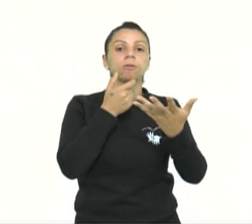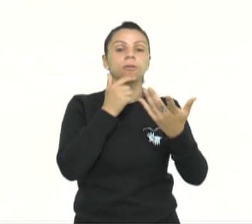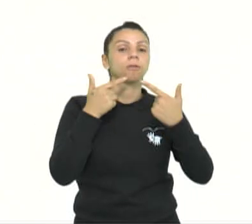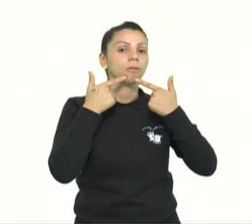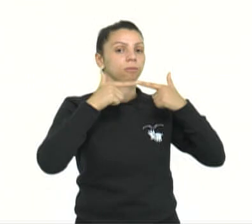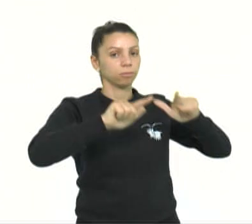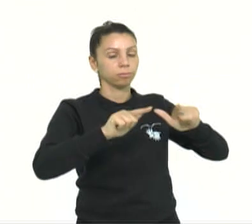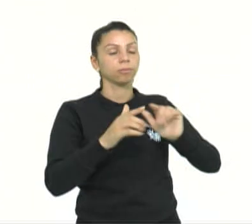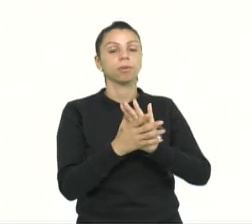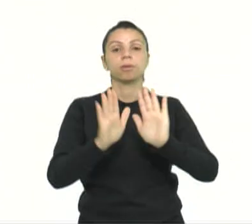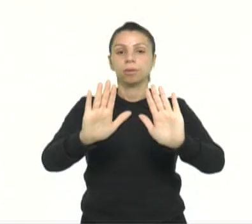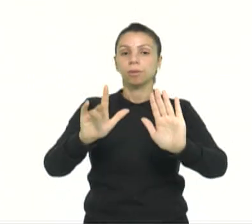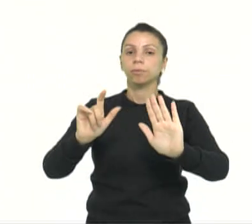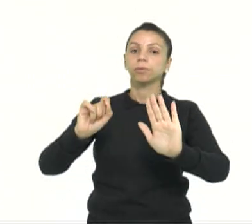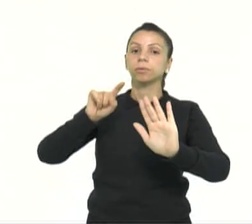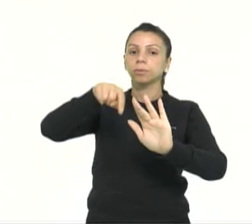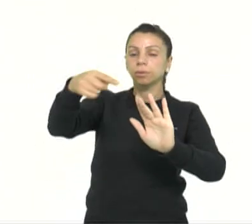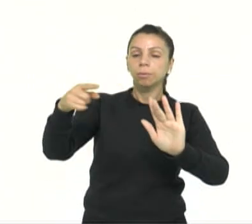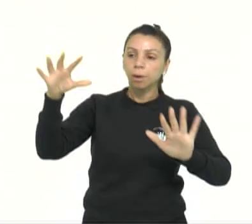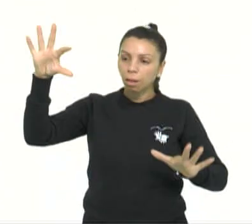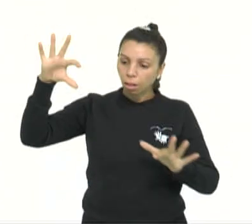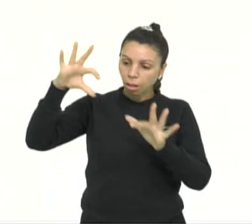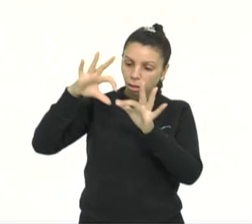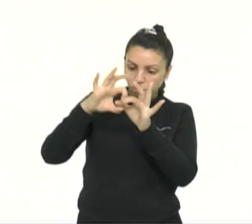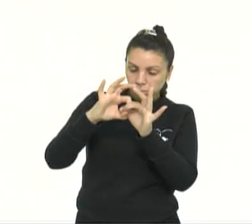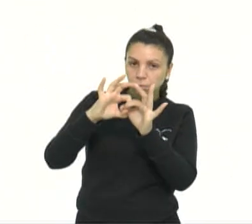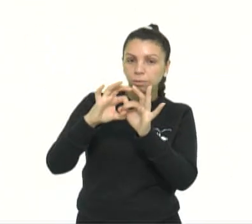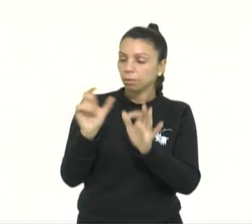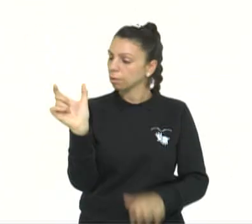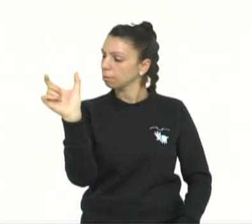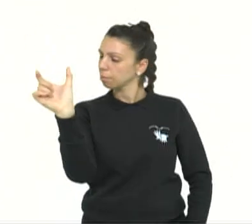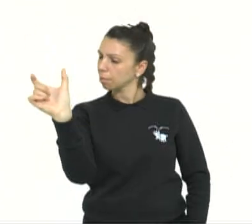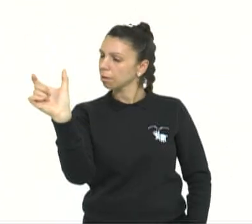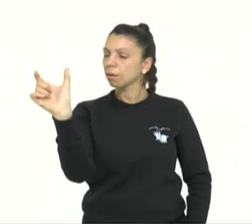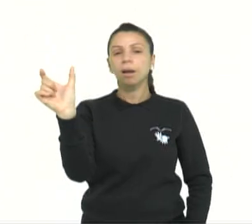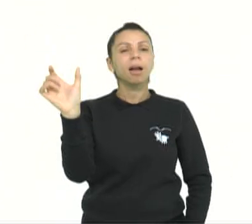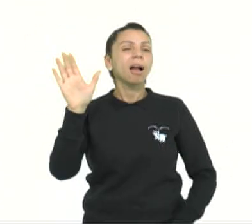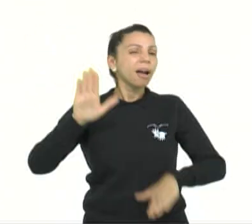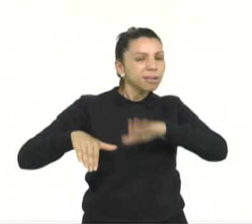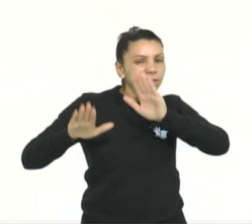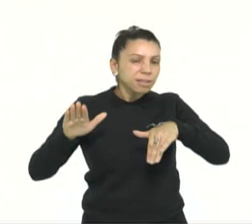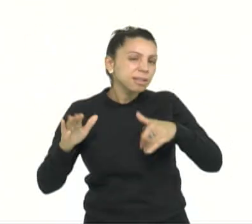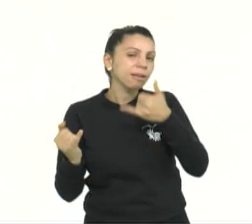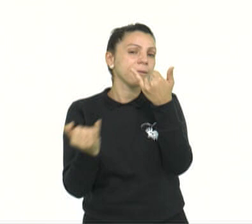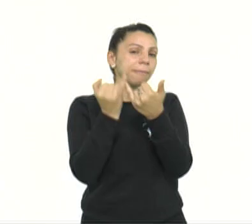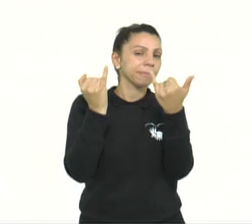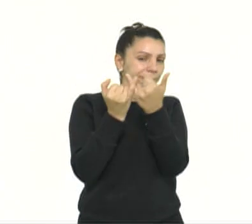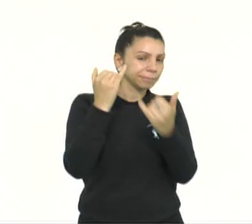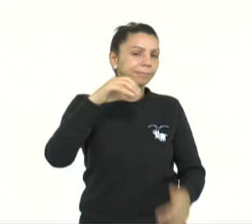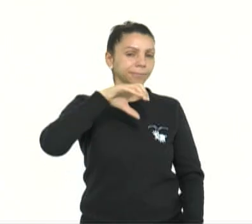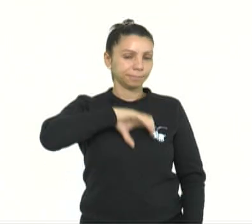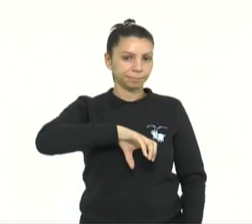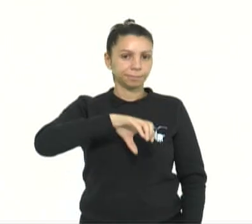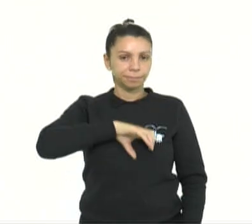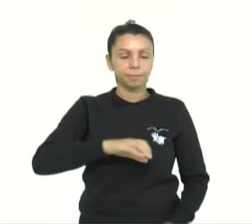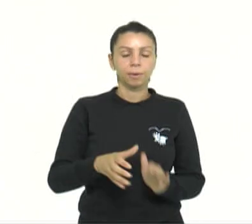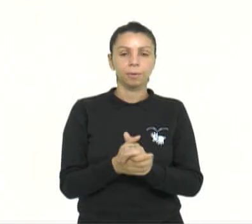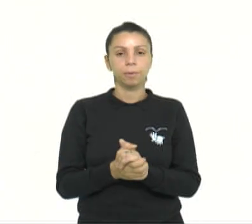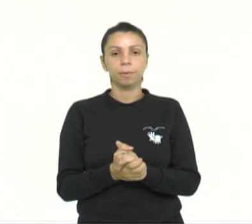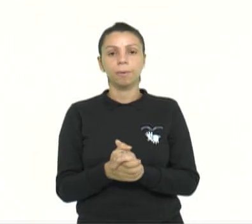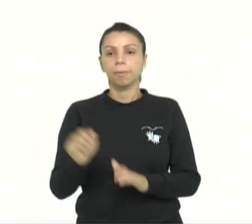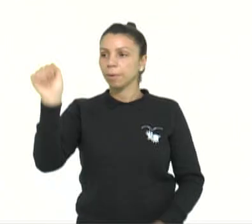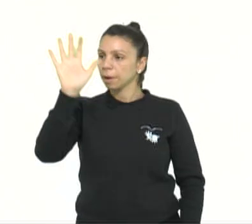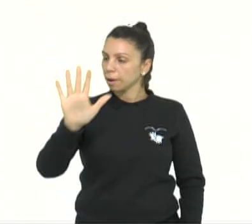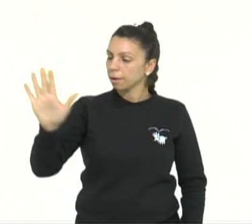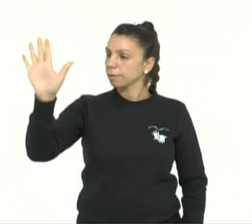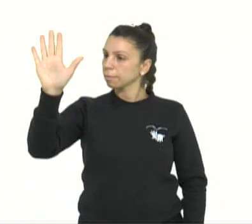língua, quando você associa aquela palavra, que às vezes é um pouco parecida com o português, com a imagem,